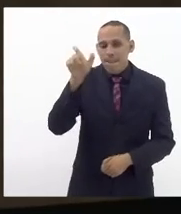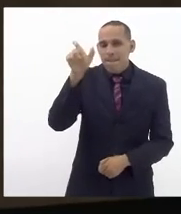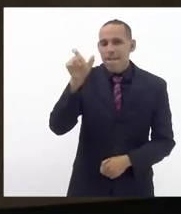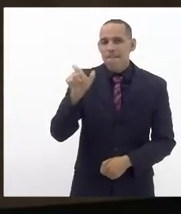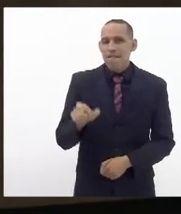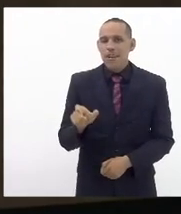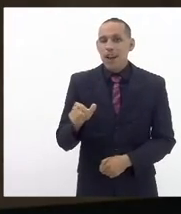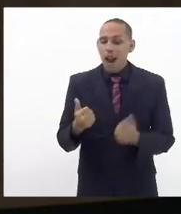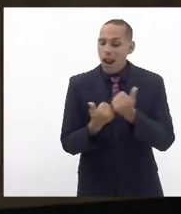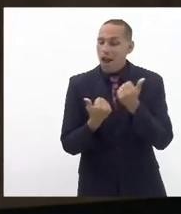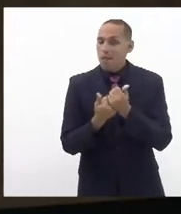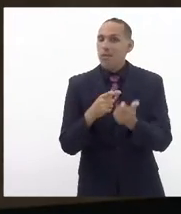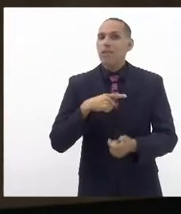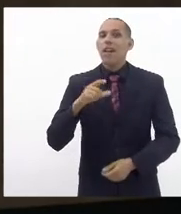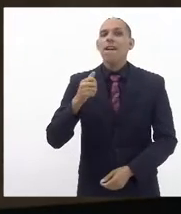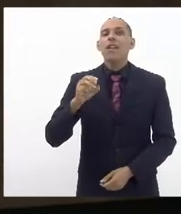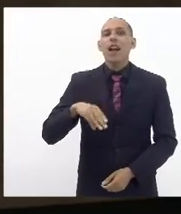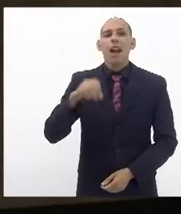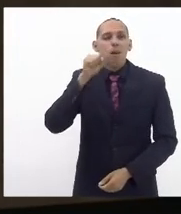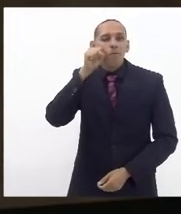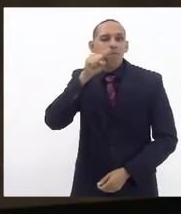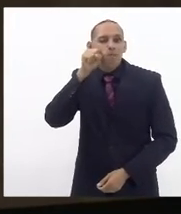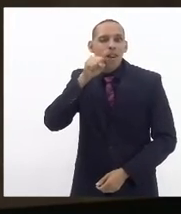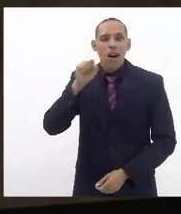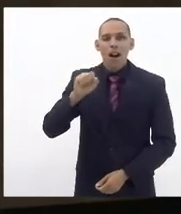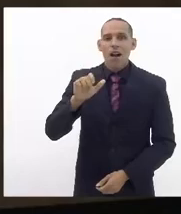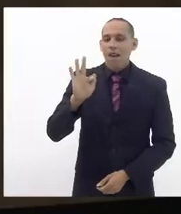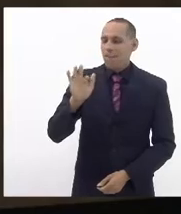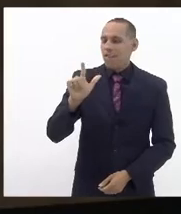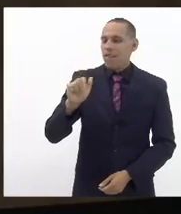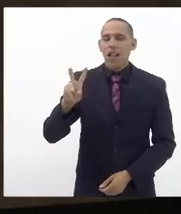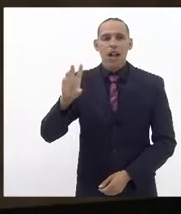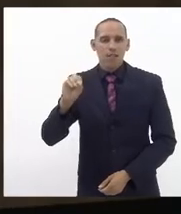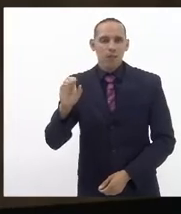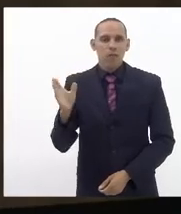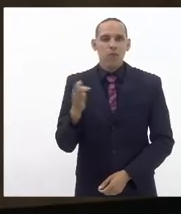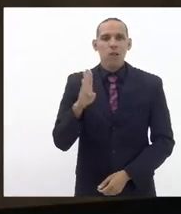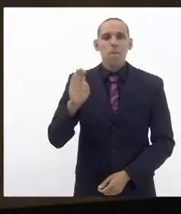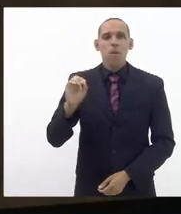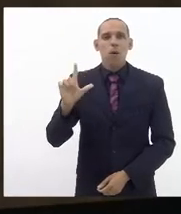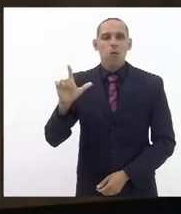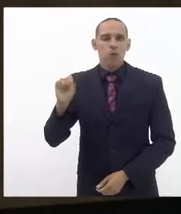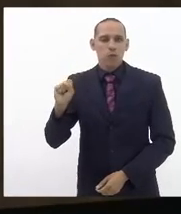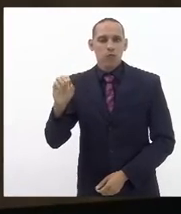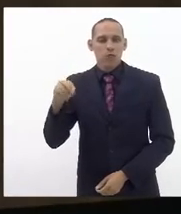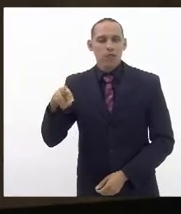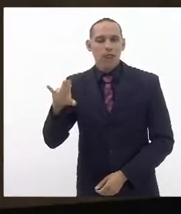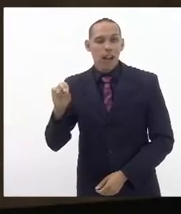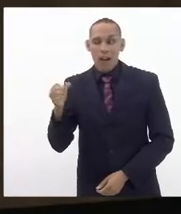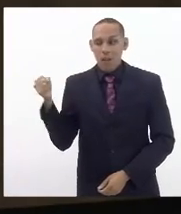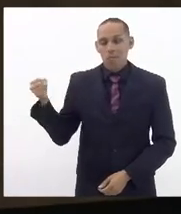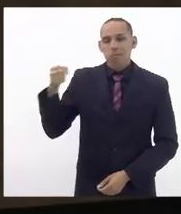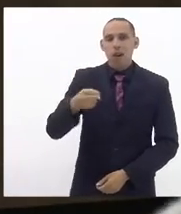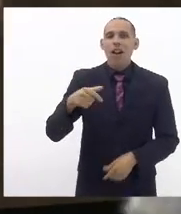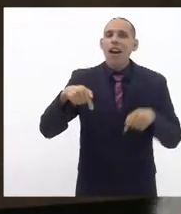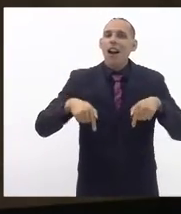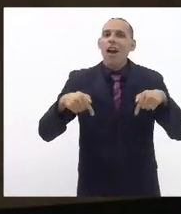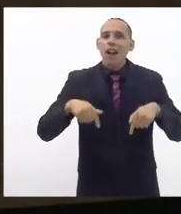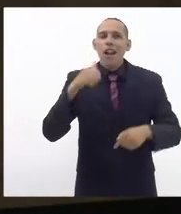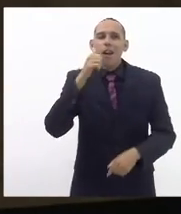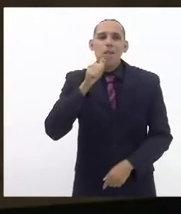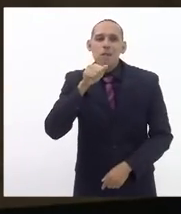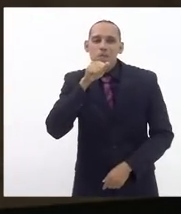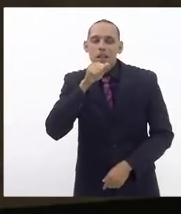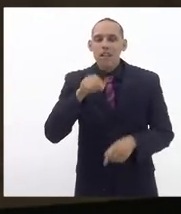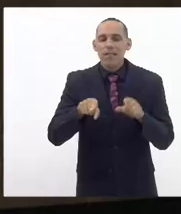tem o apoio político do senador Flávio Bolsonaro, que era quem empregava aqui na Assembleia Legislativa, né, a mãe e a ex-mulher do Adriano